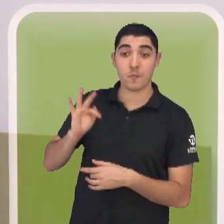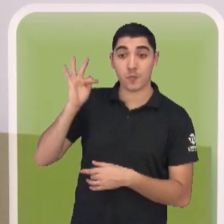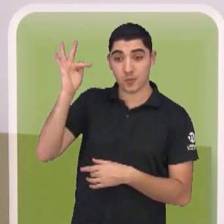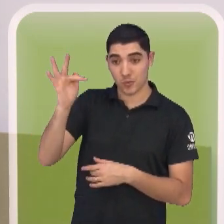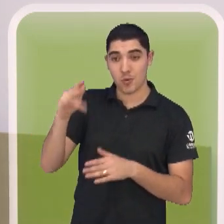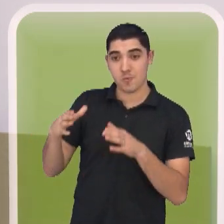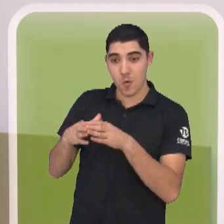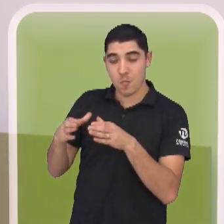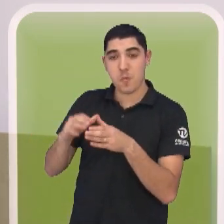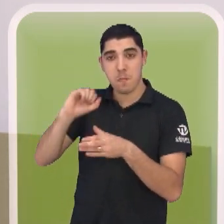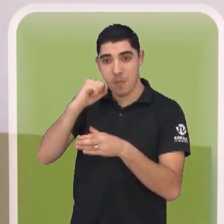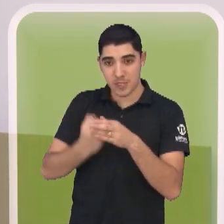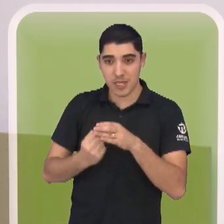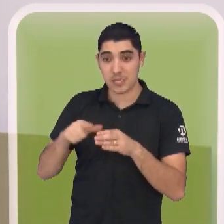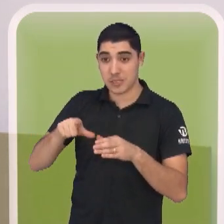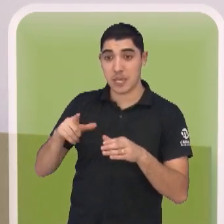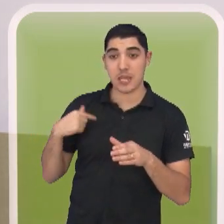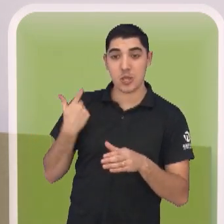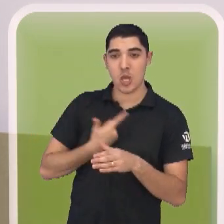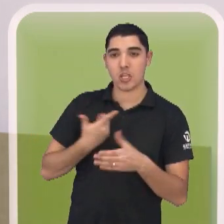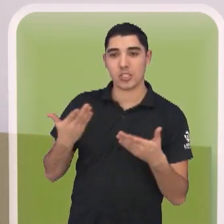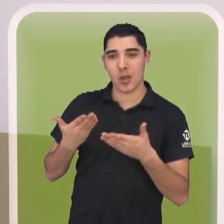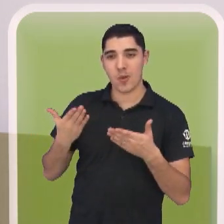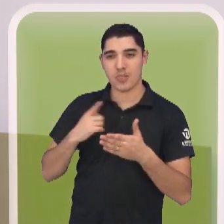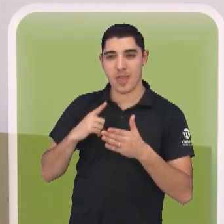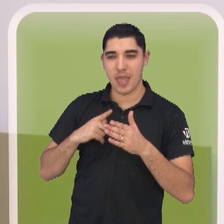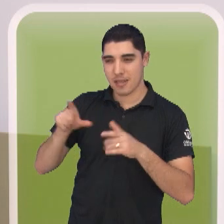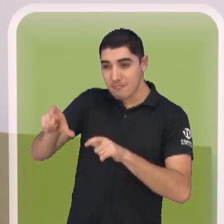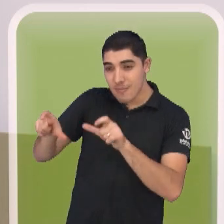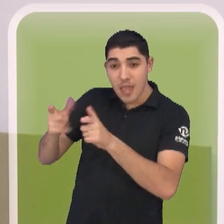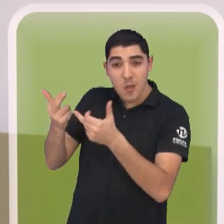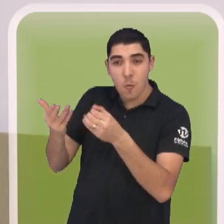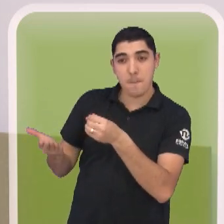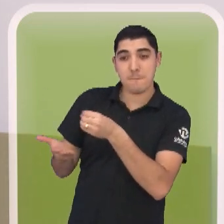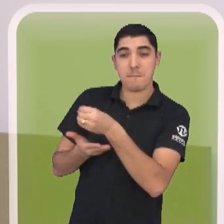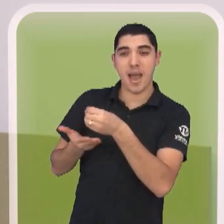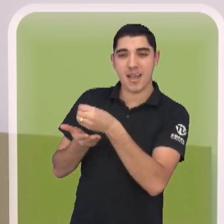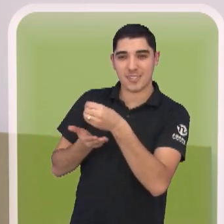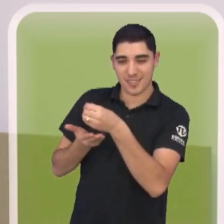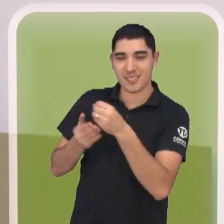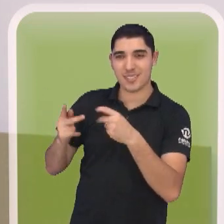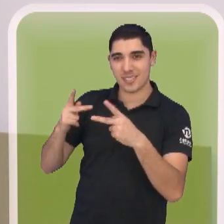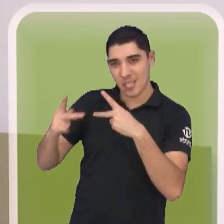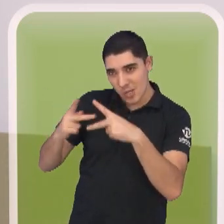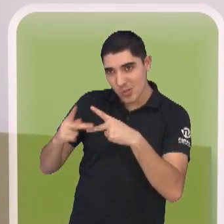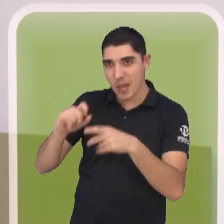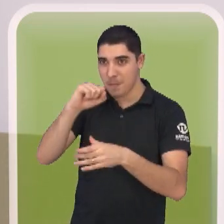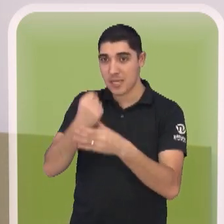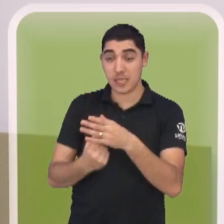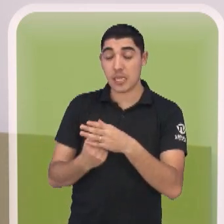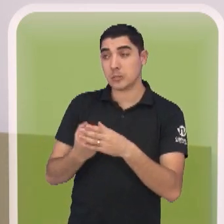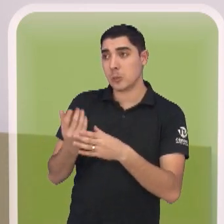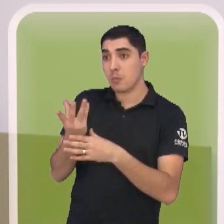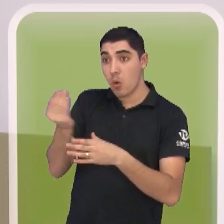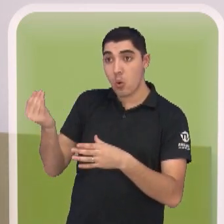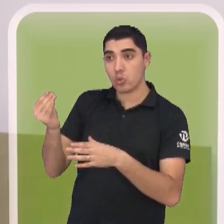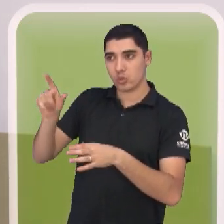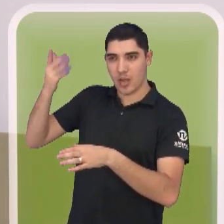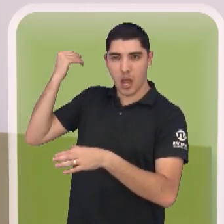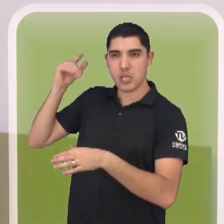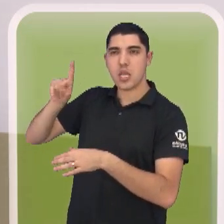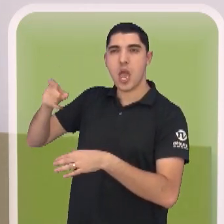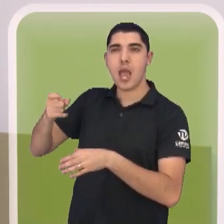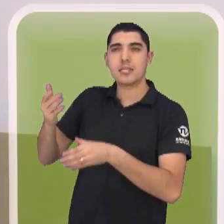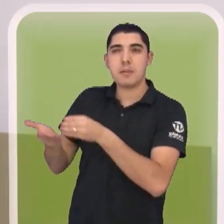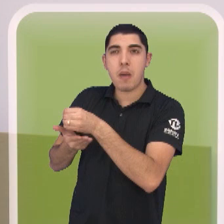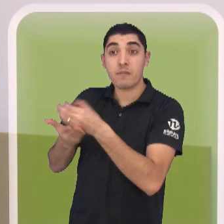basquete sons é essa base que são os devem fazendo aí muitos garotos que são da das categorias de base do São José basquete já estão no time profissional